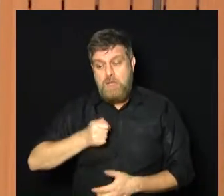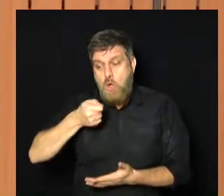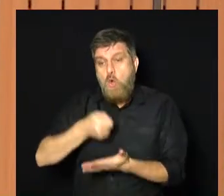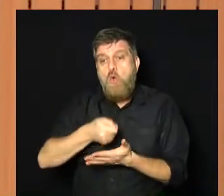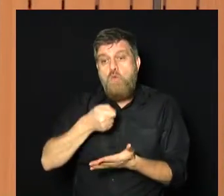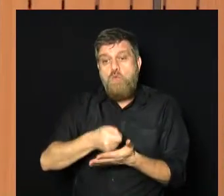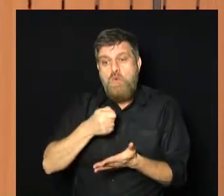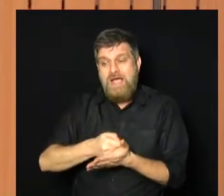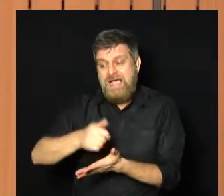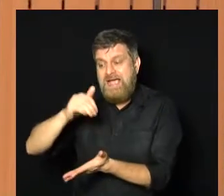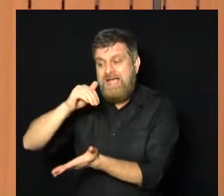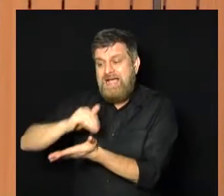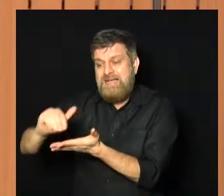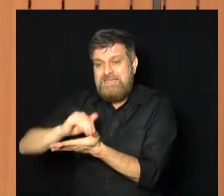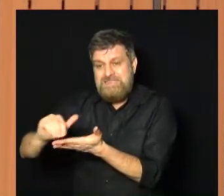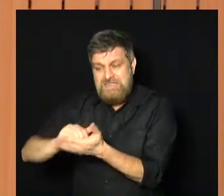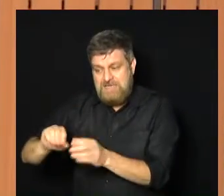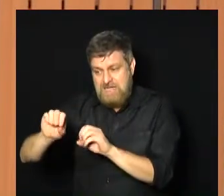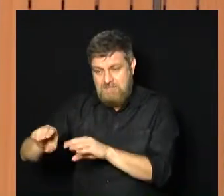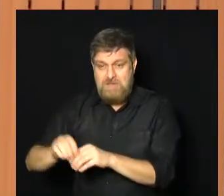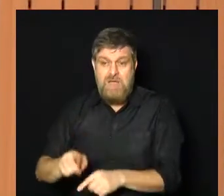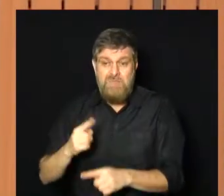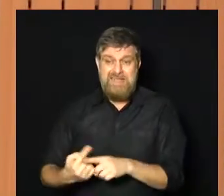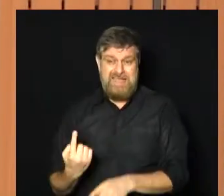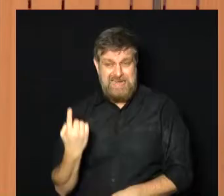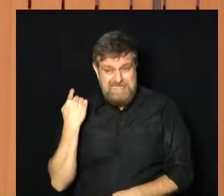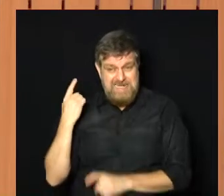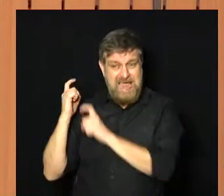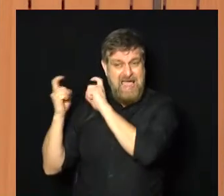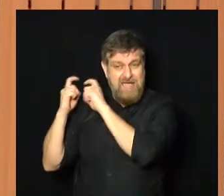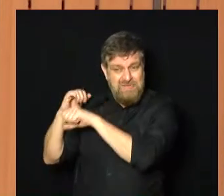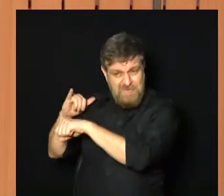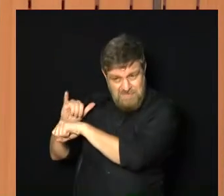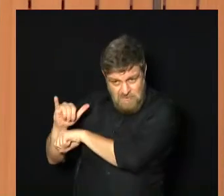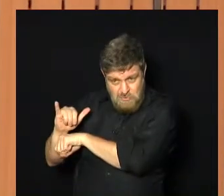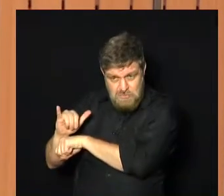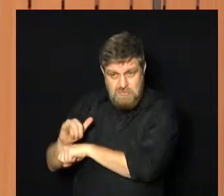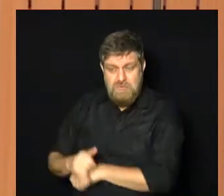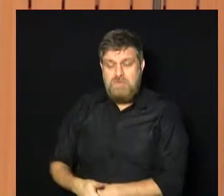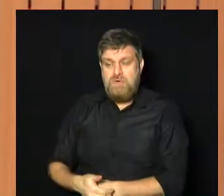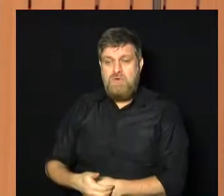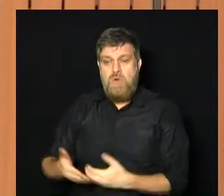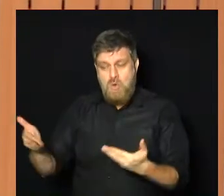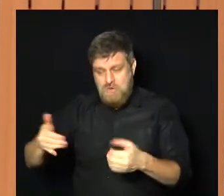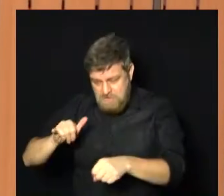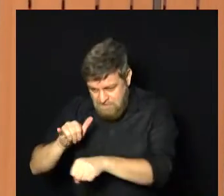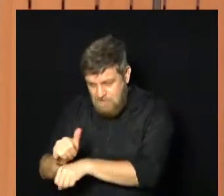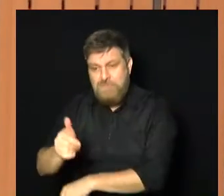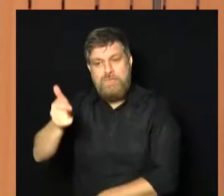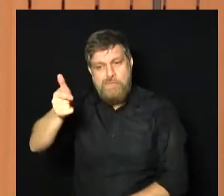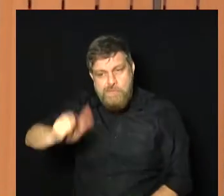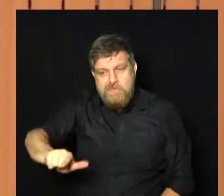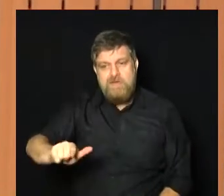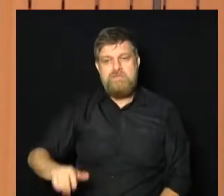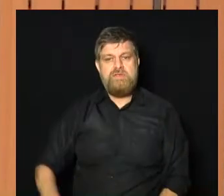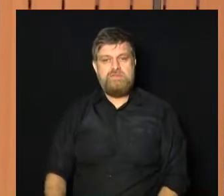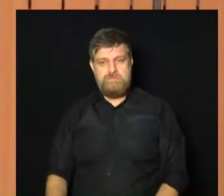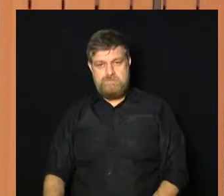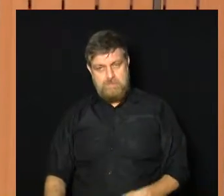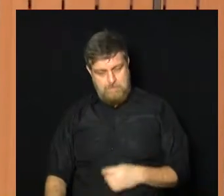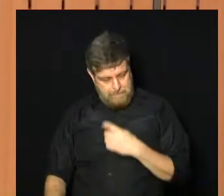secretária por conta da ausência da reunião anterior os questionamentos de hoje também, vamos discutir isso no final. Então,